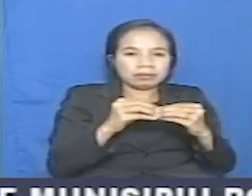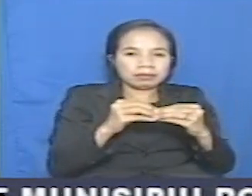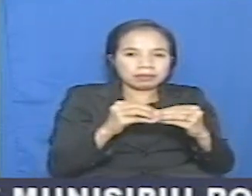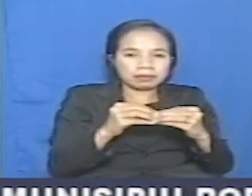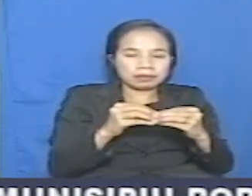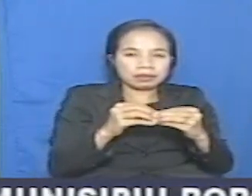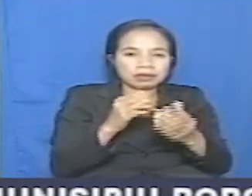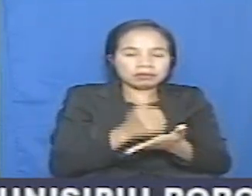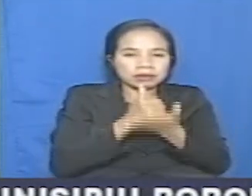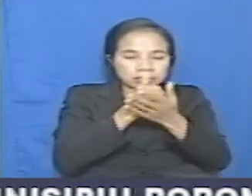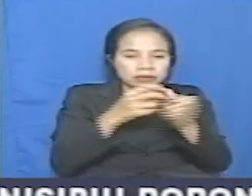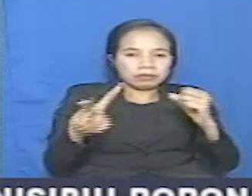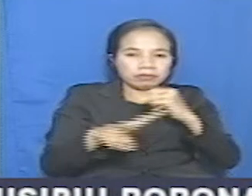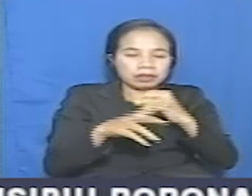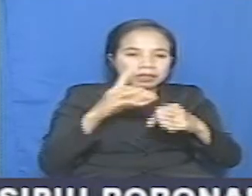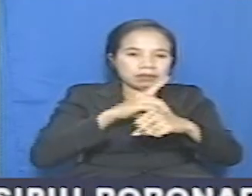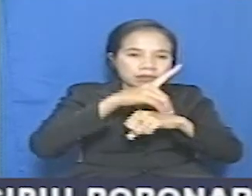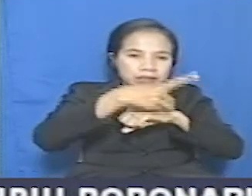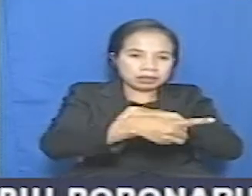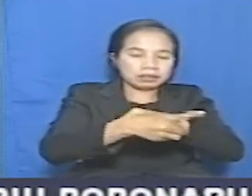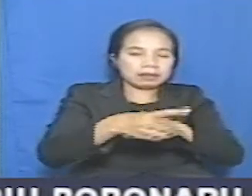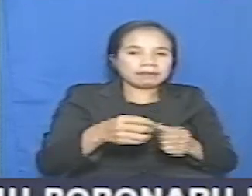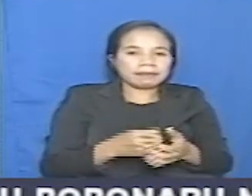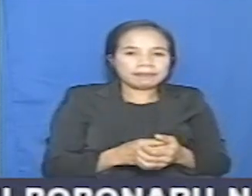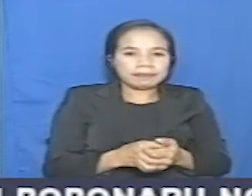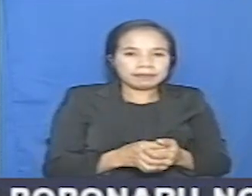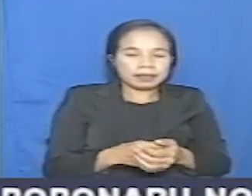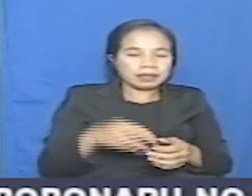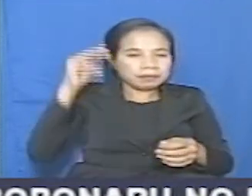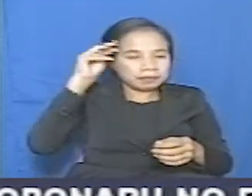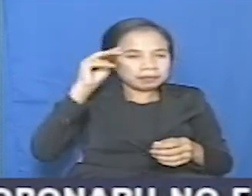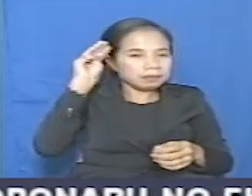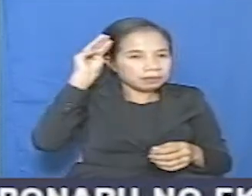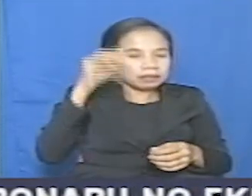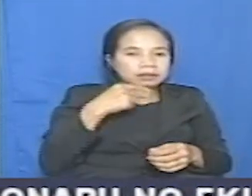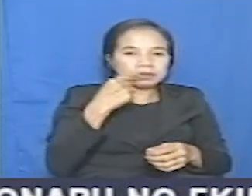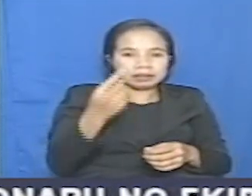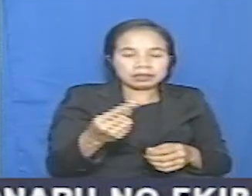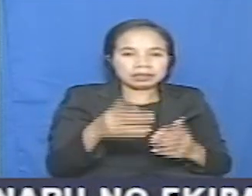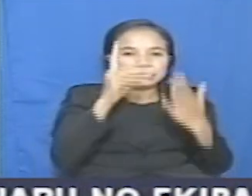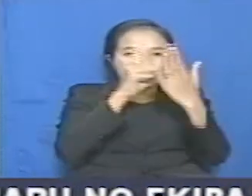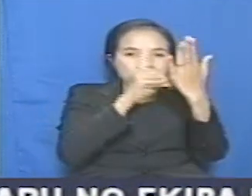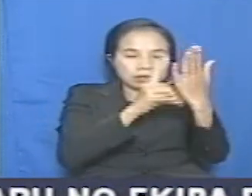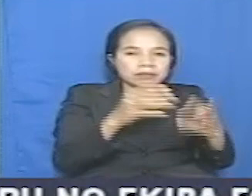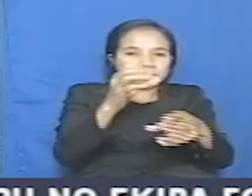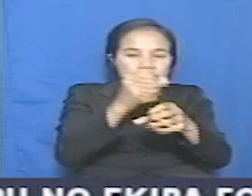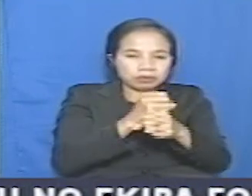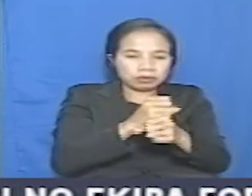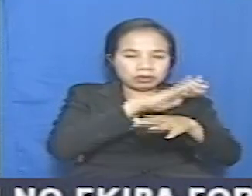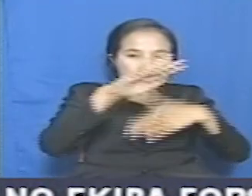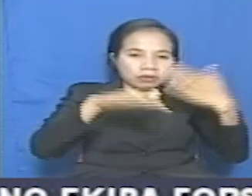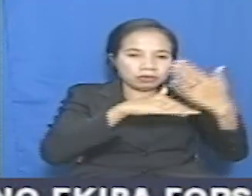humanitária para o vítima do desastre natural. O ministro informa que o ministro que o ministro de